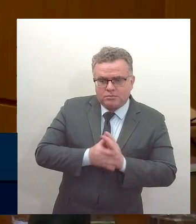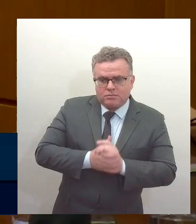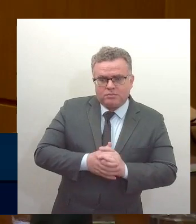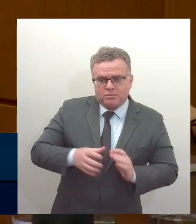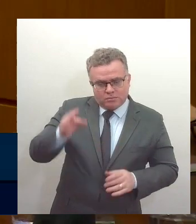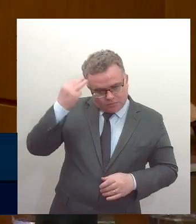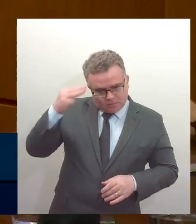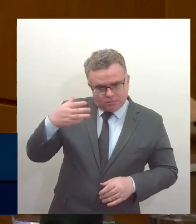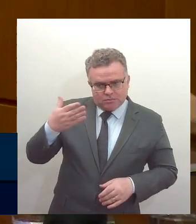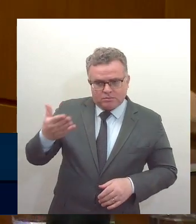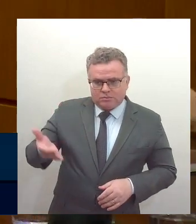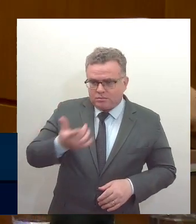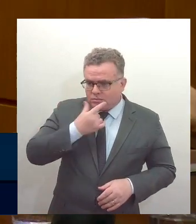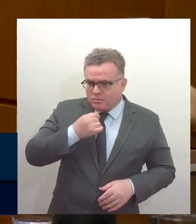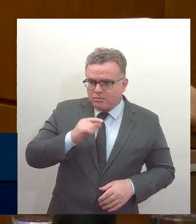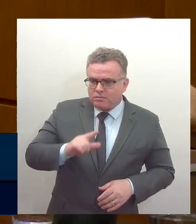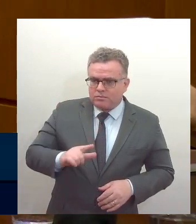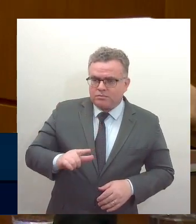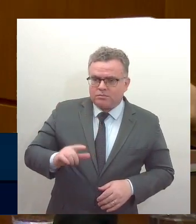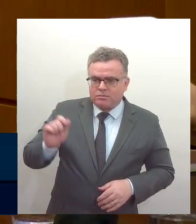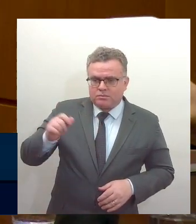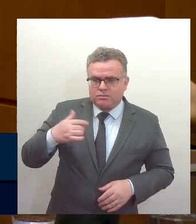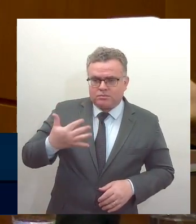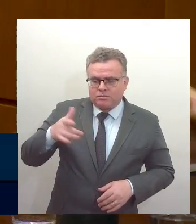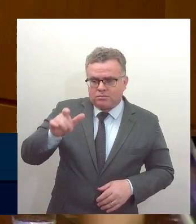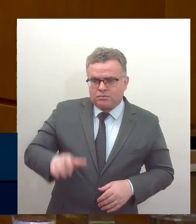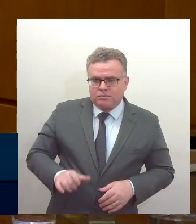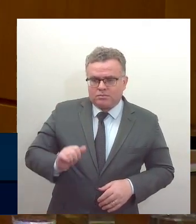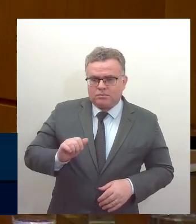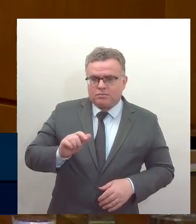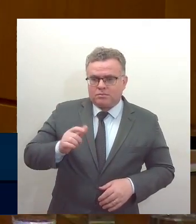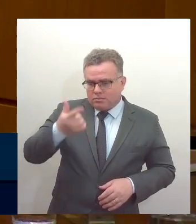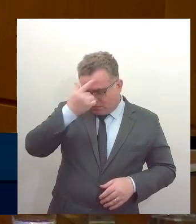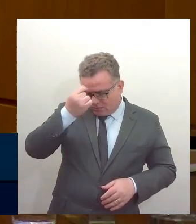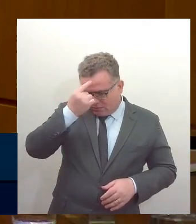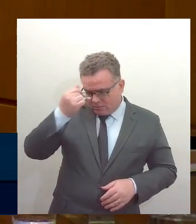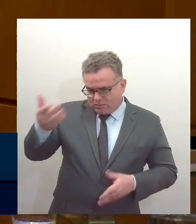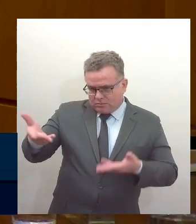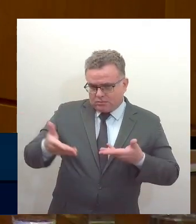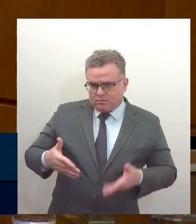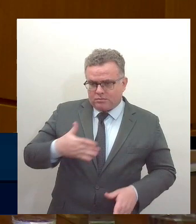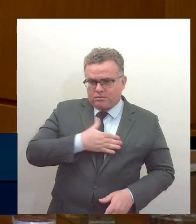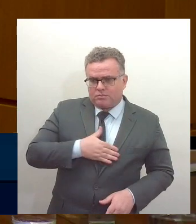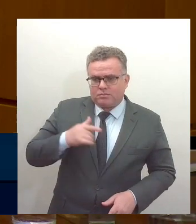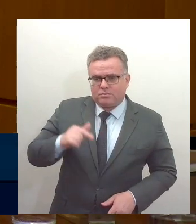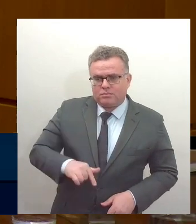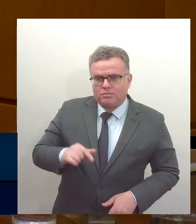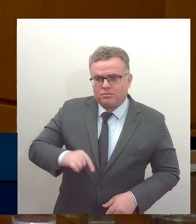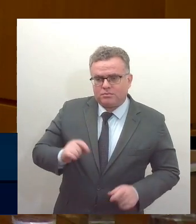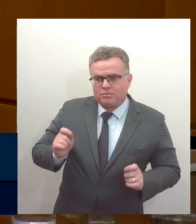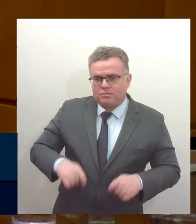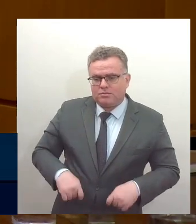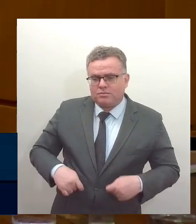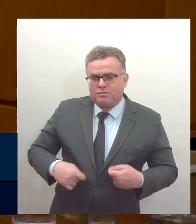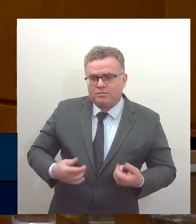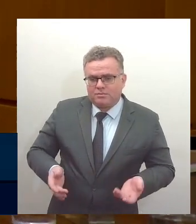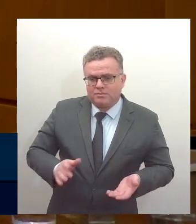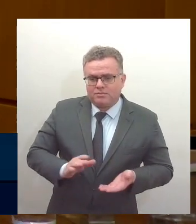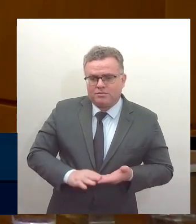chegou Adailton, seja bem-vindo à Casa do Povo, Adailton. Luciano Bispo,